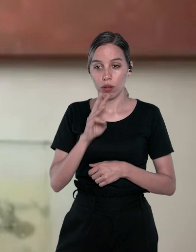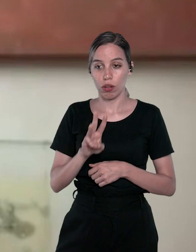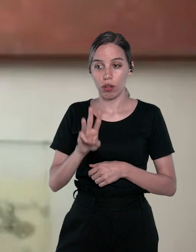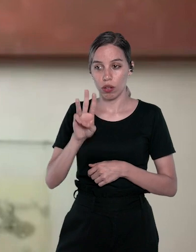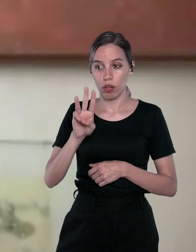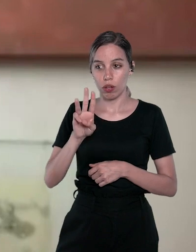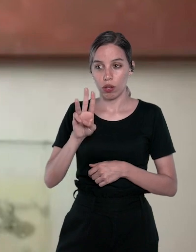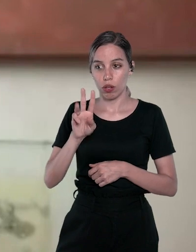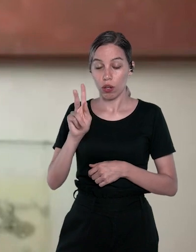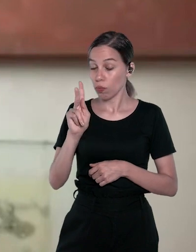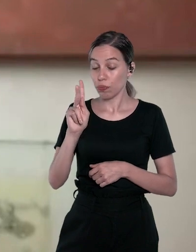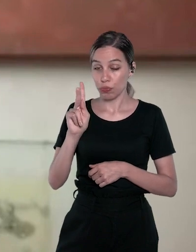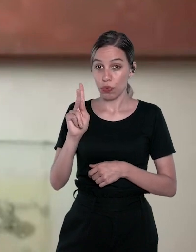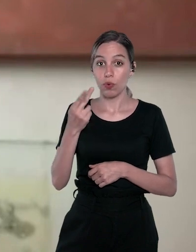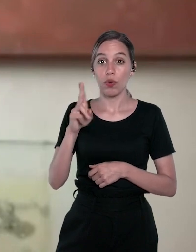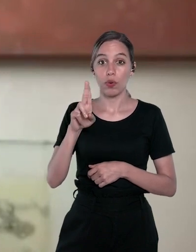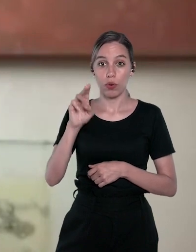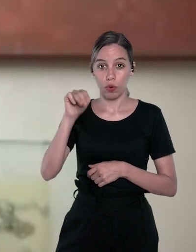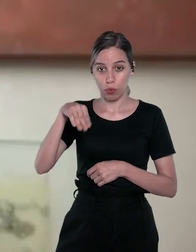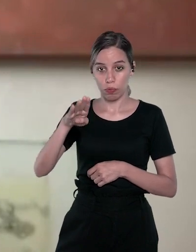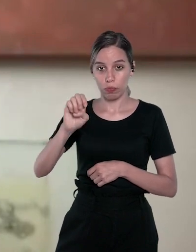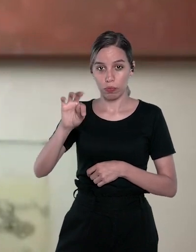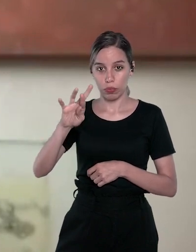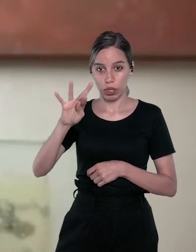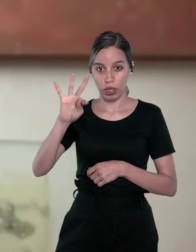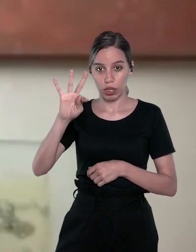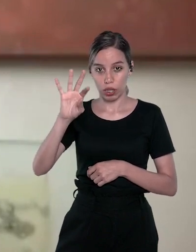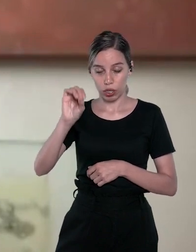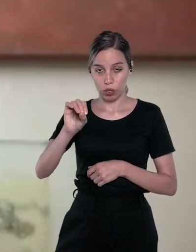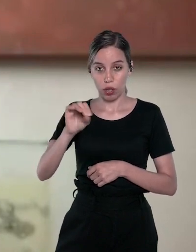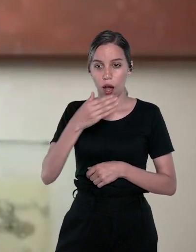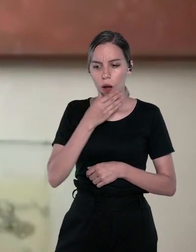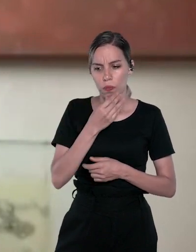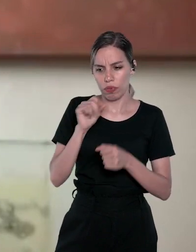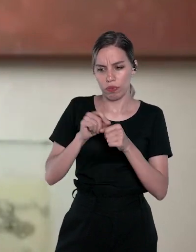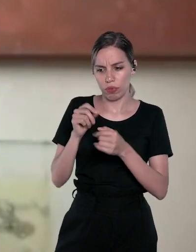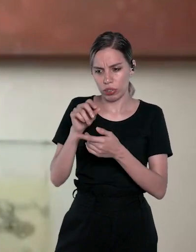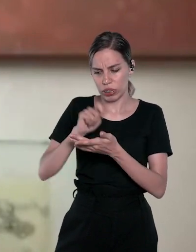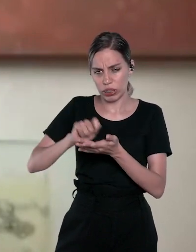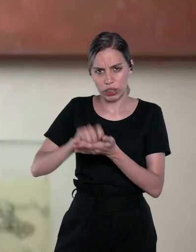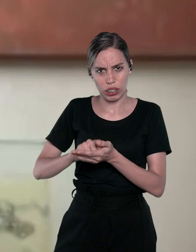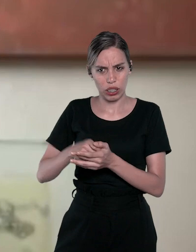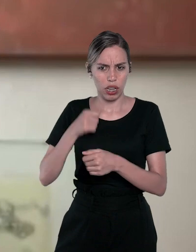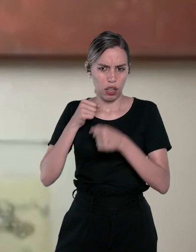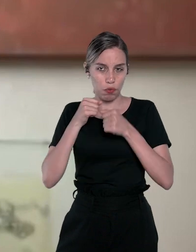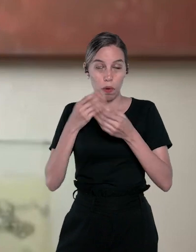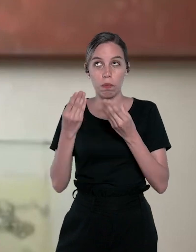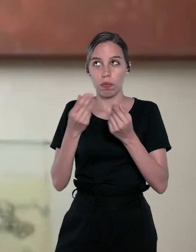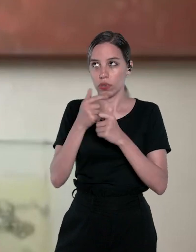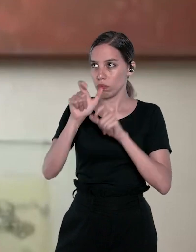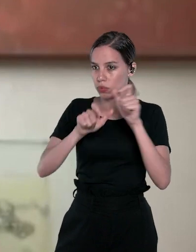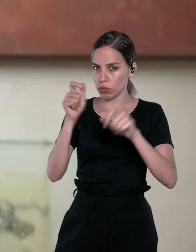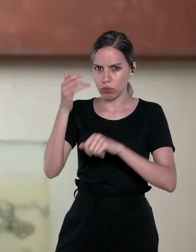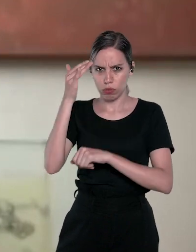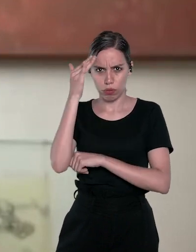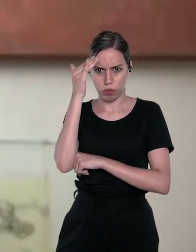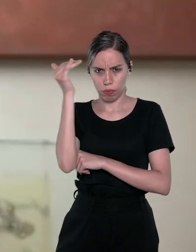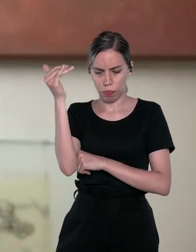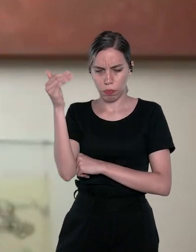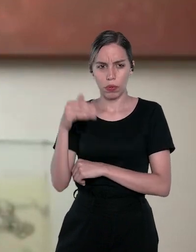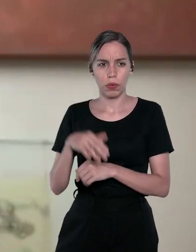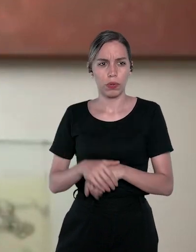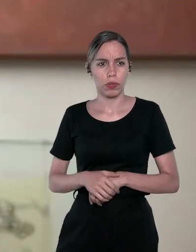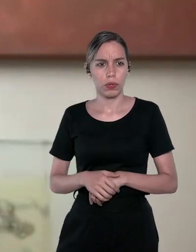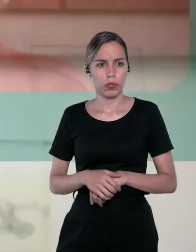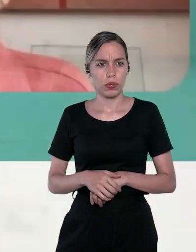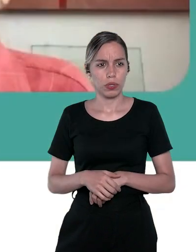por exemplo, maravilhoso do Chico Buarque, entrevistou tanta gente importante aí. Ele faz até